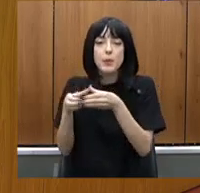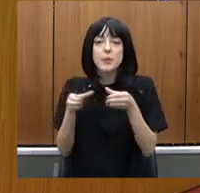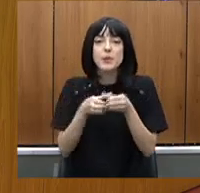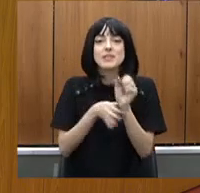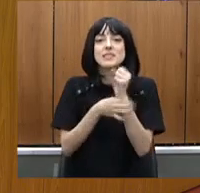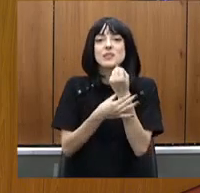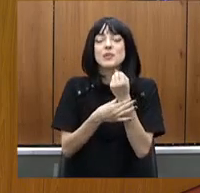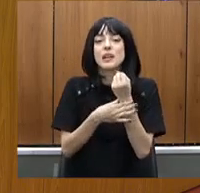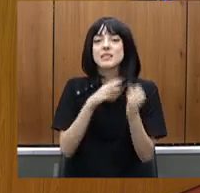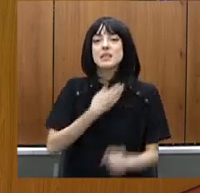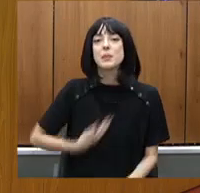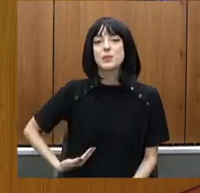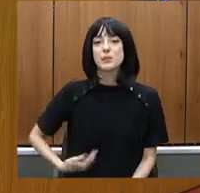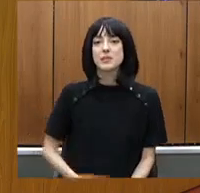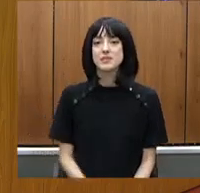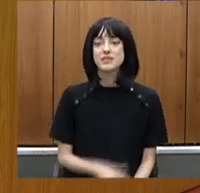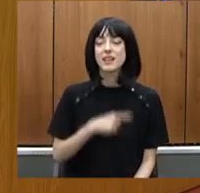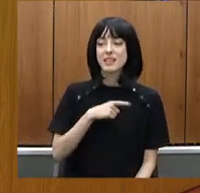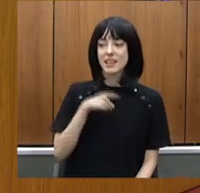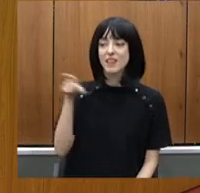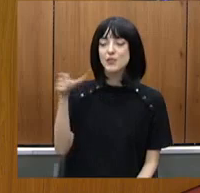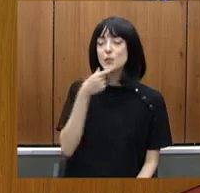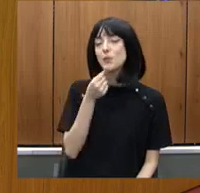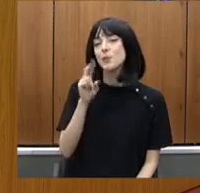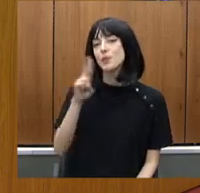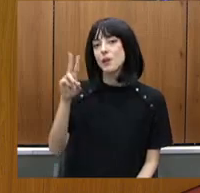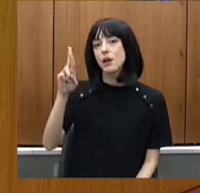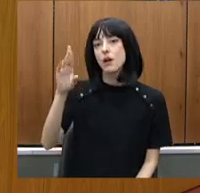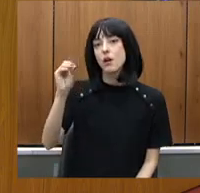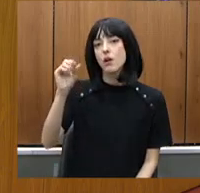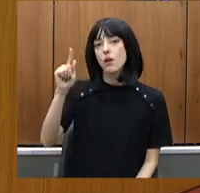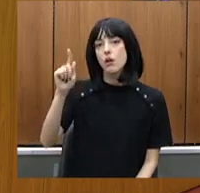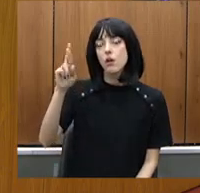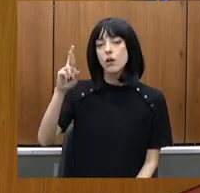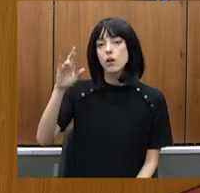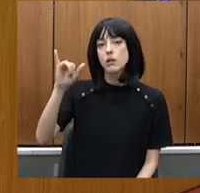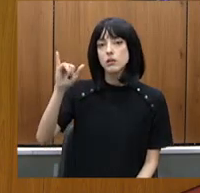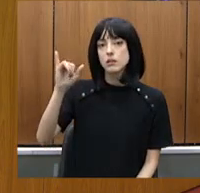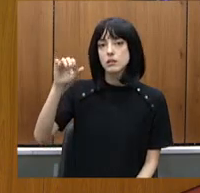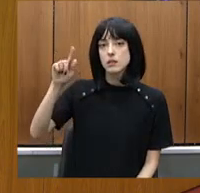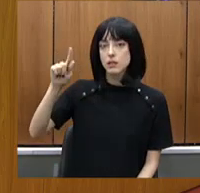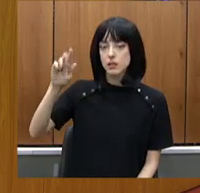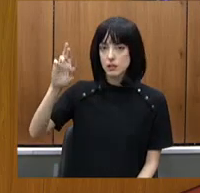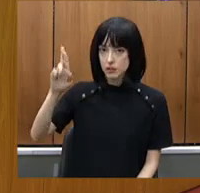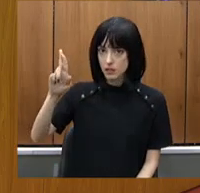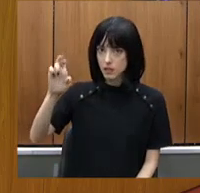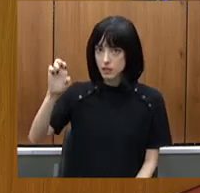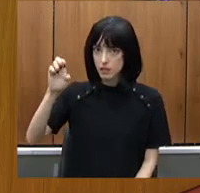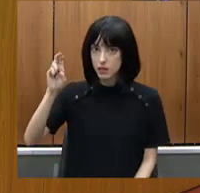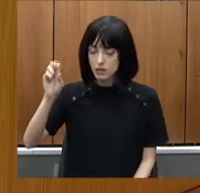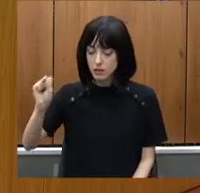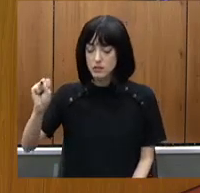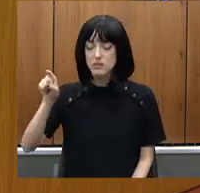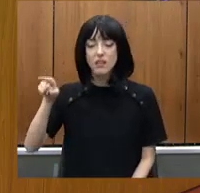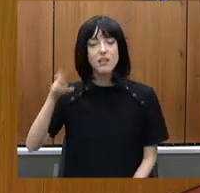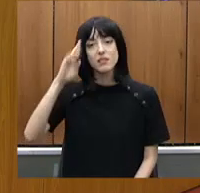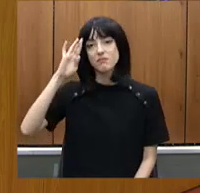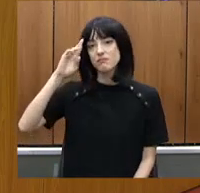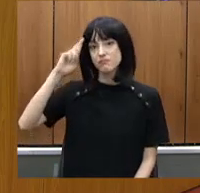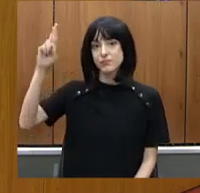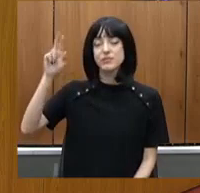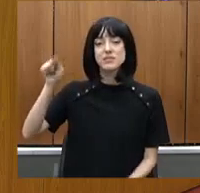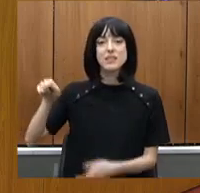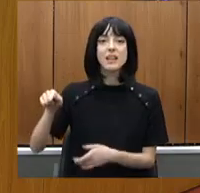e nós tivemos uma conversa com Ministro na época sobre isso mas não tivemos uma resposta satisfatória